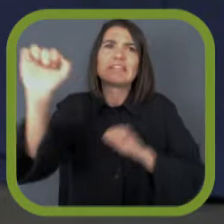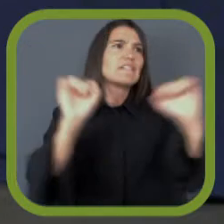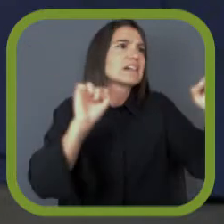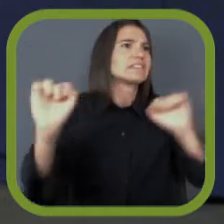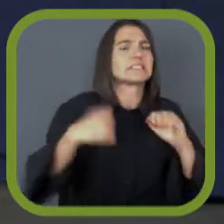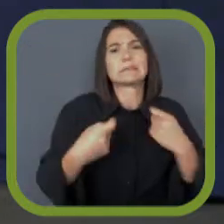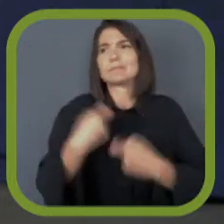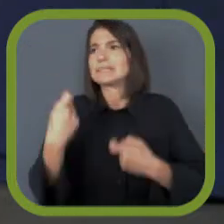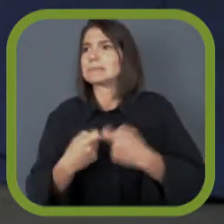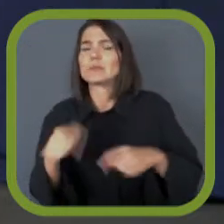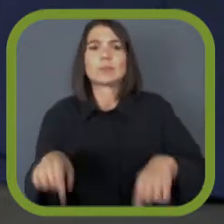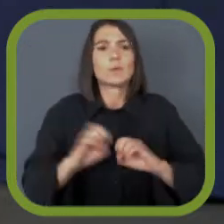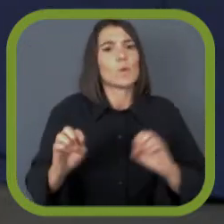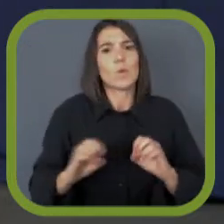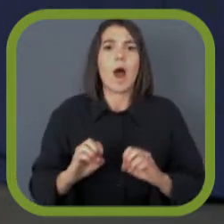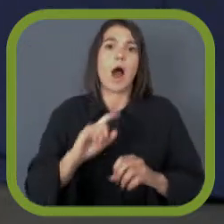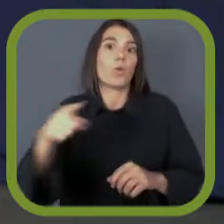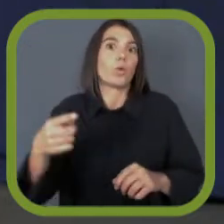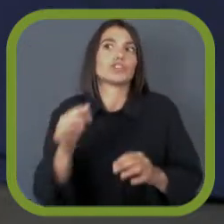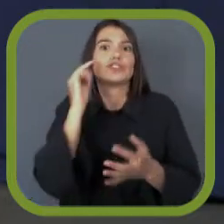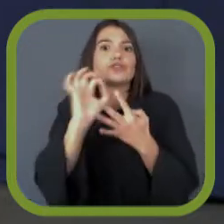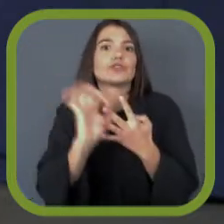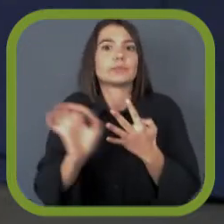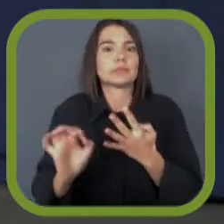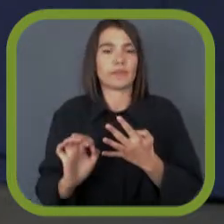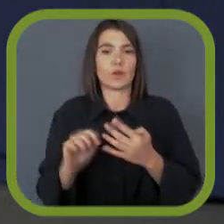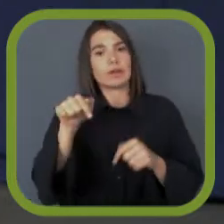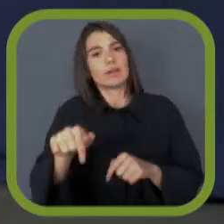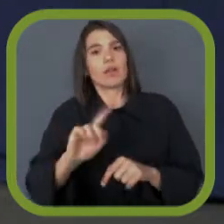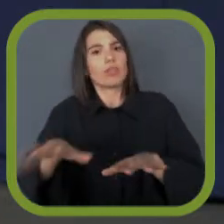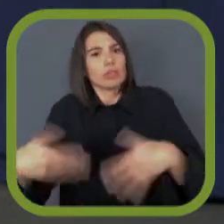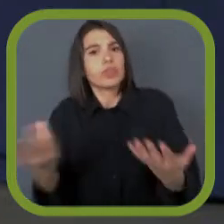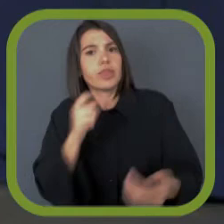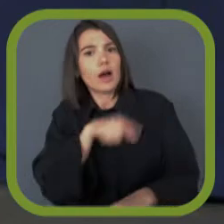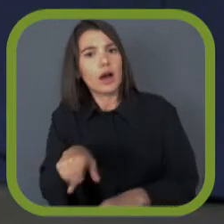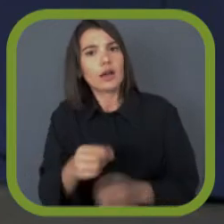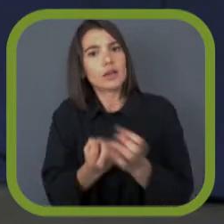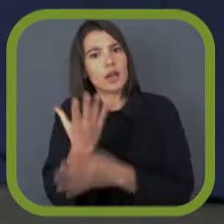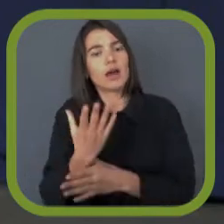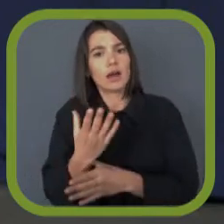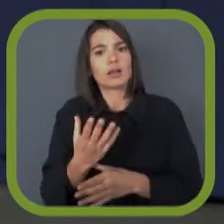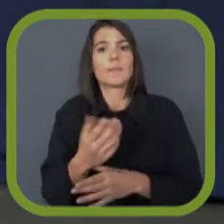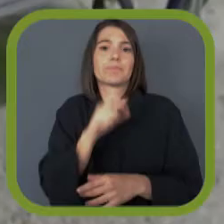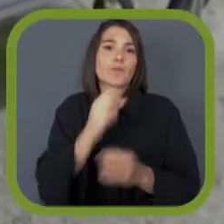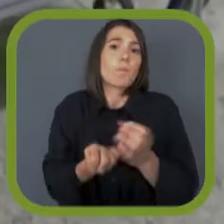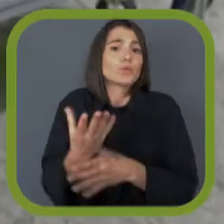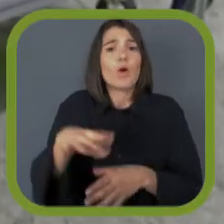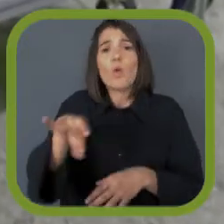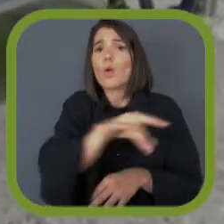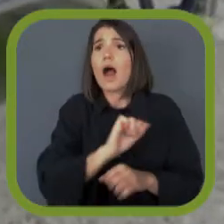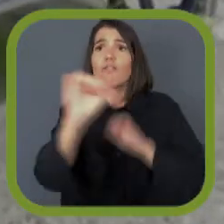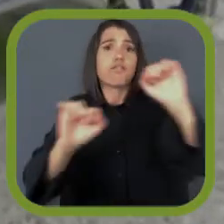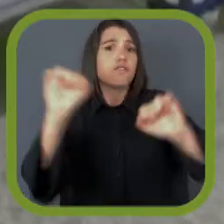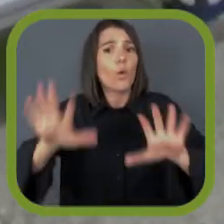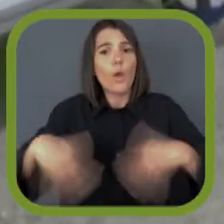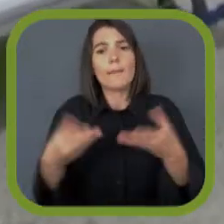principal entropia dos outros ventiladores que estávamos a encontrar. Portanto, tínhamos que encontrar aqui forma de poder produzir